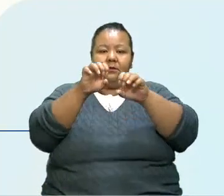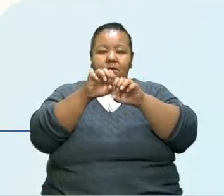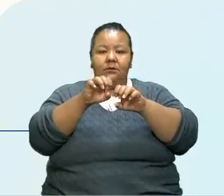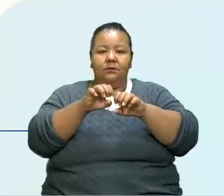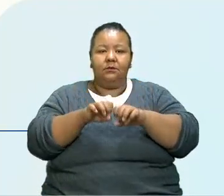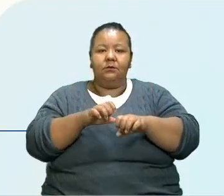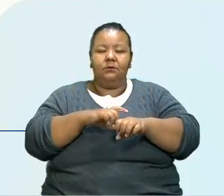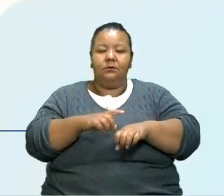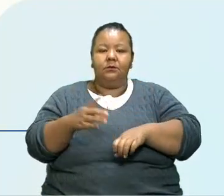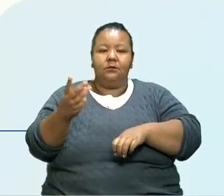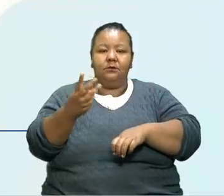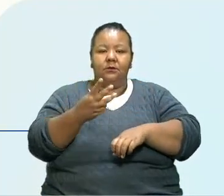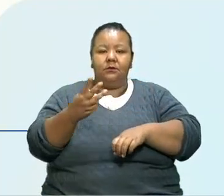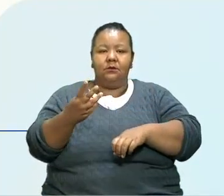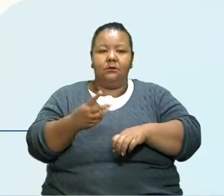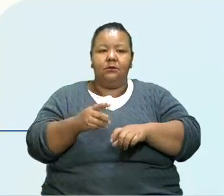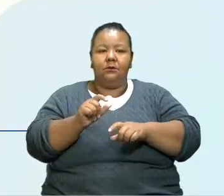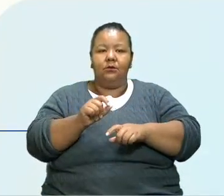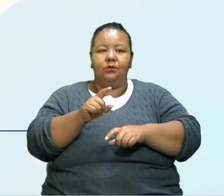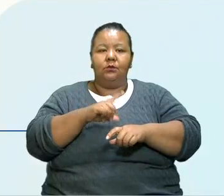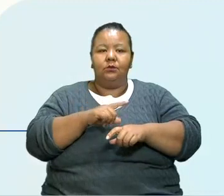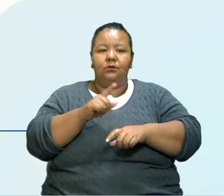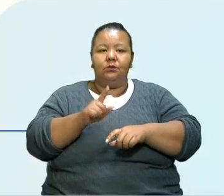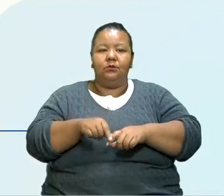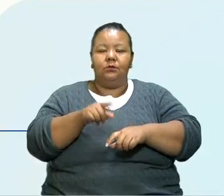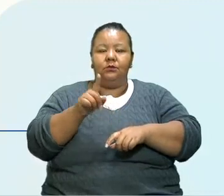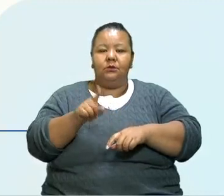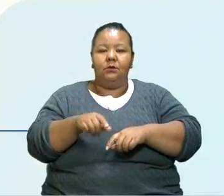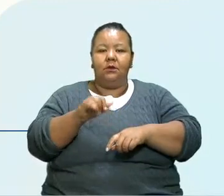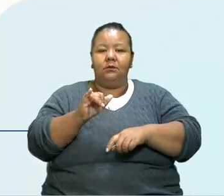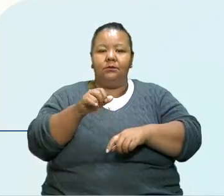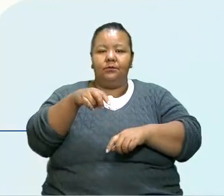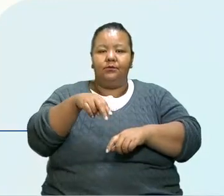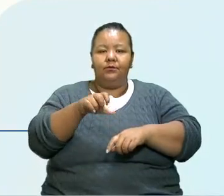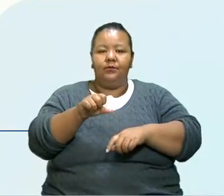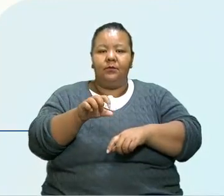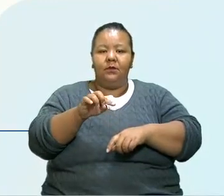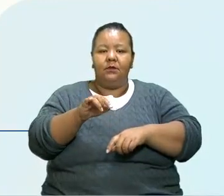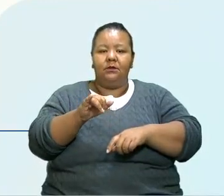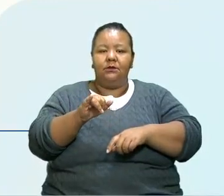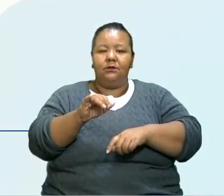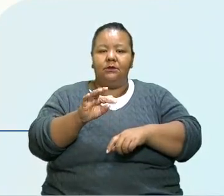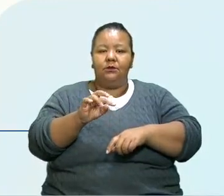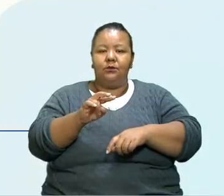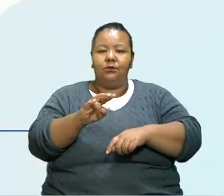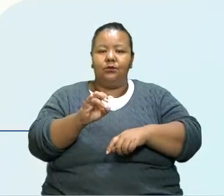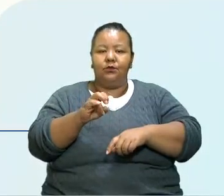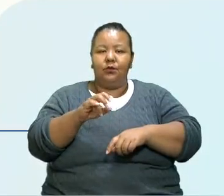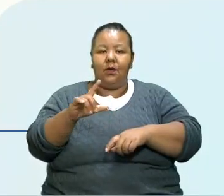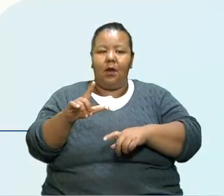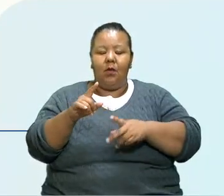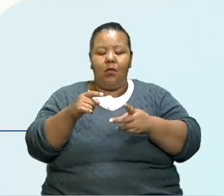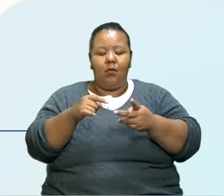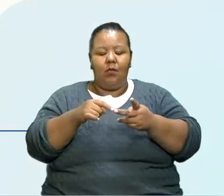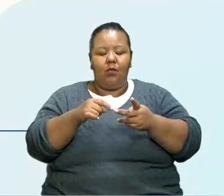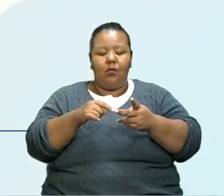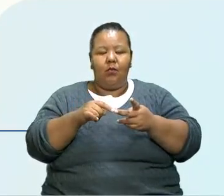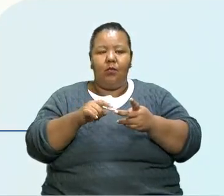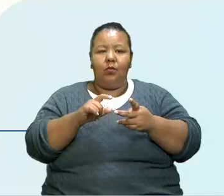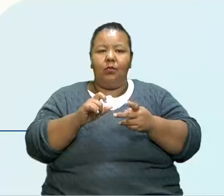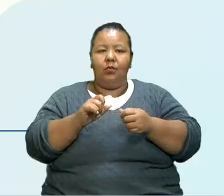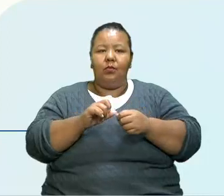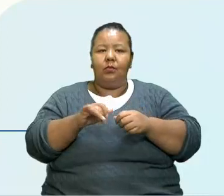composta nos três níveis. O que eu tenho aqui? No nível institucional, Eu tenho no nível institucional